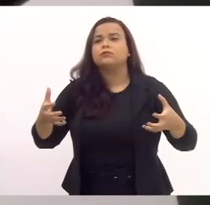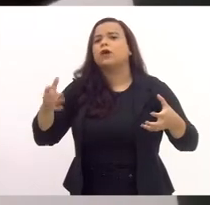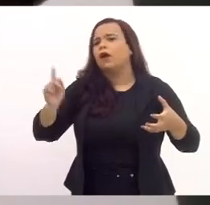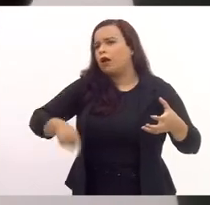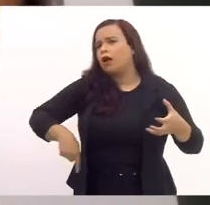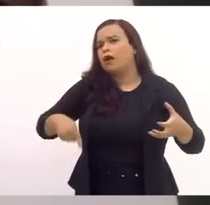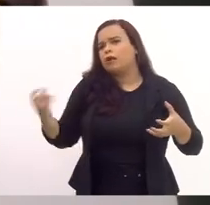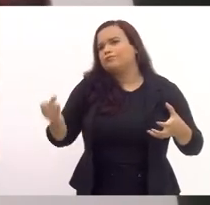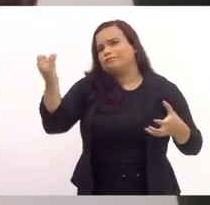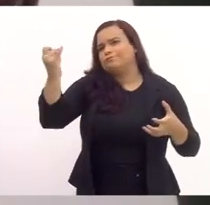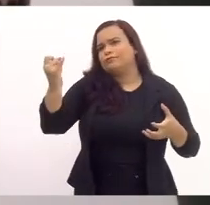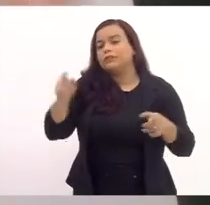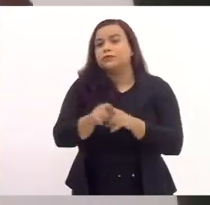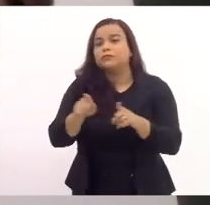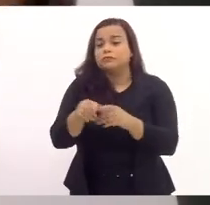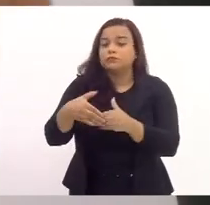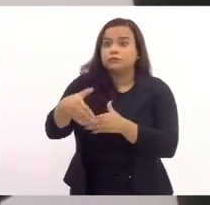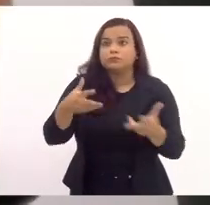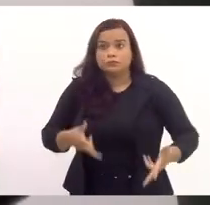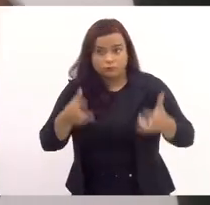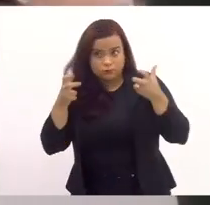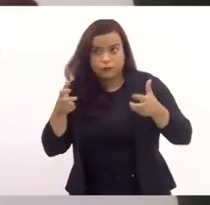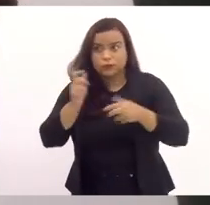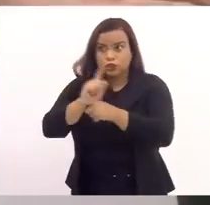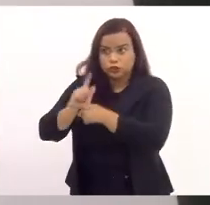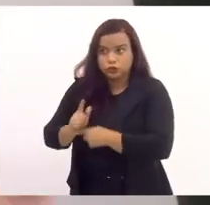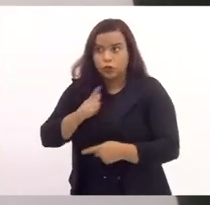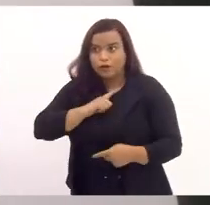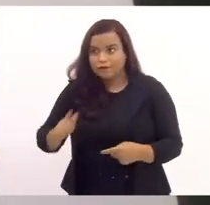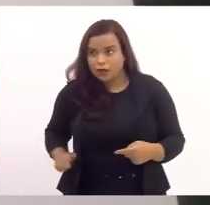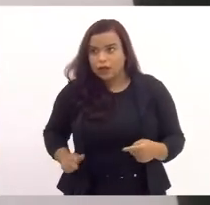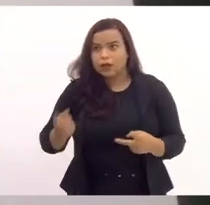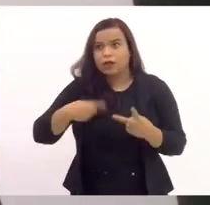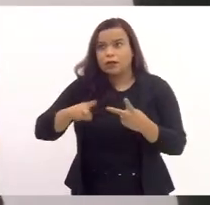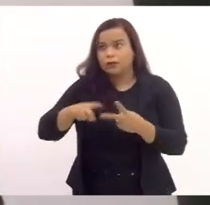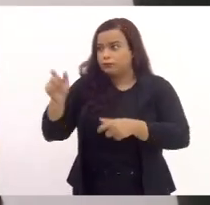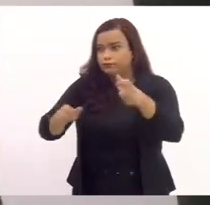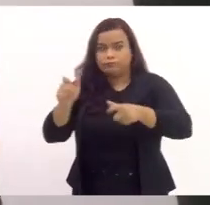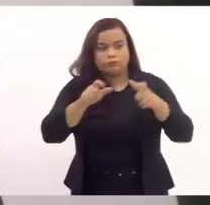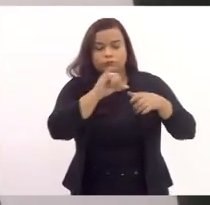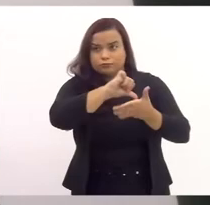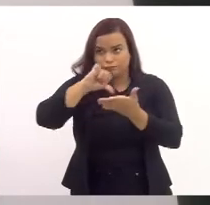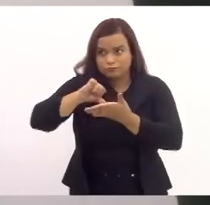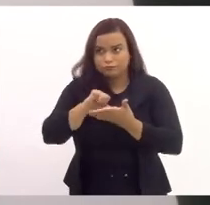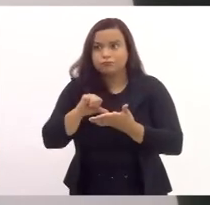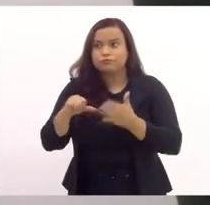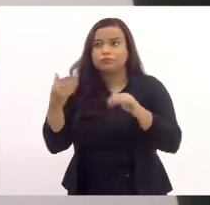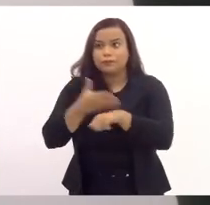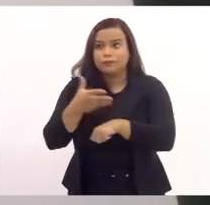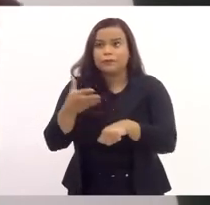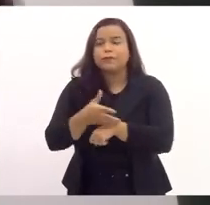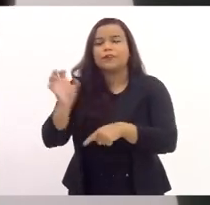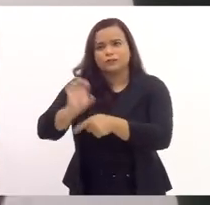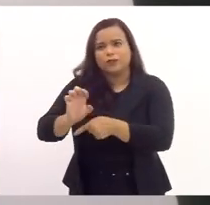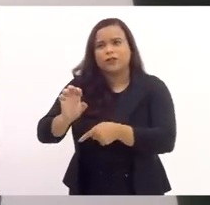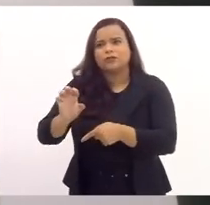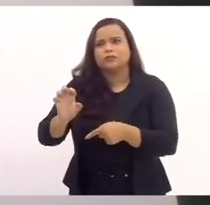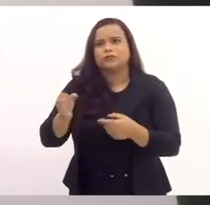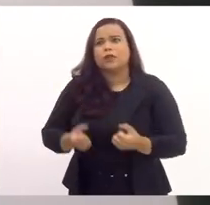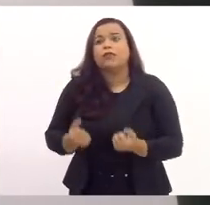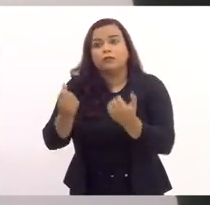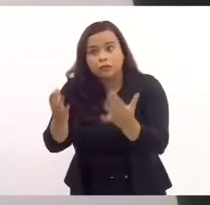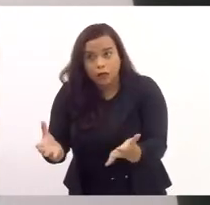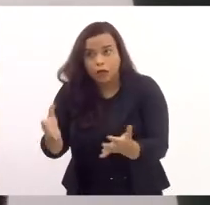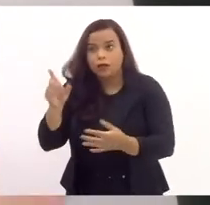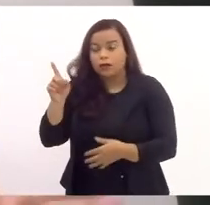grande a partir do momento que o gestor, no caso, o governador, os órgãos que fazem parte da gestão do Estado, coloquem a Supervia